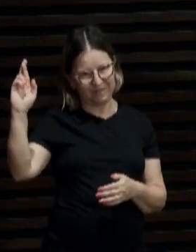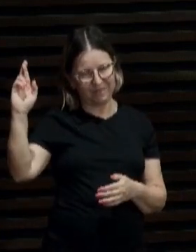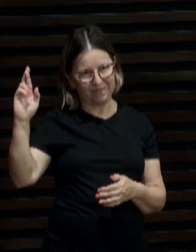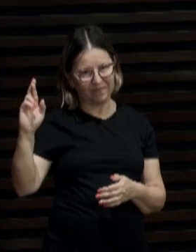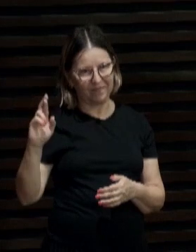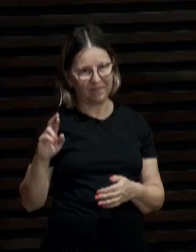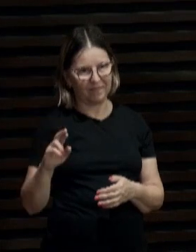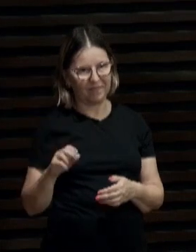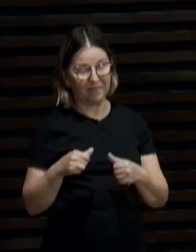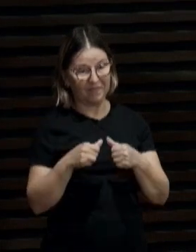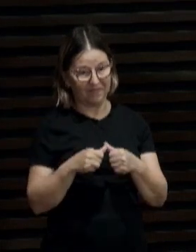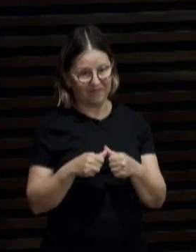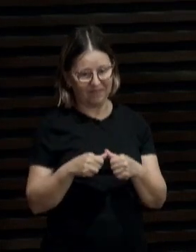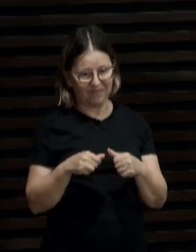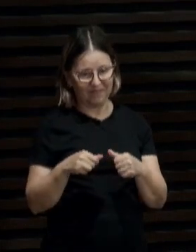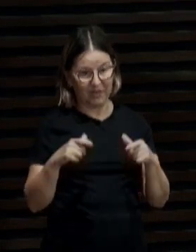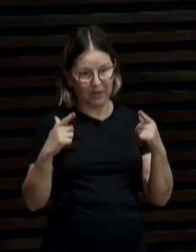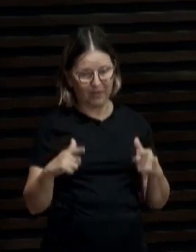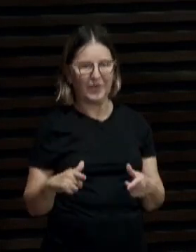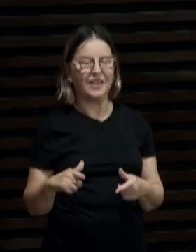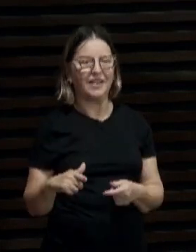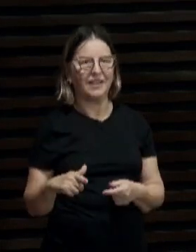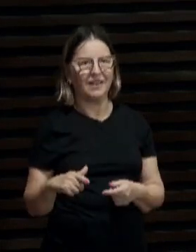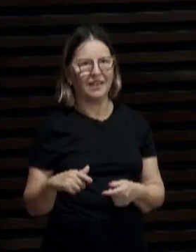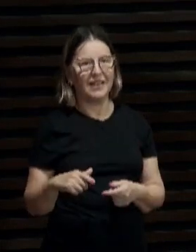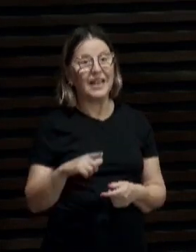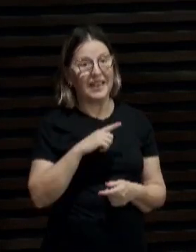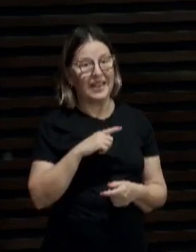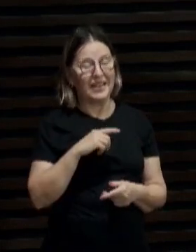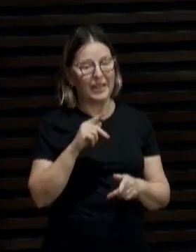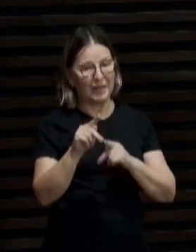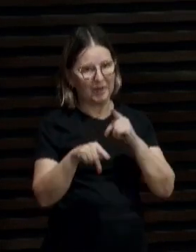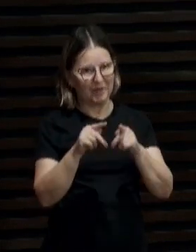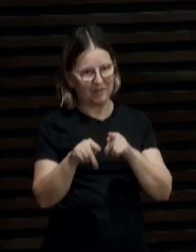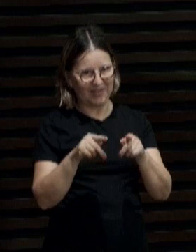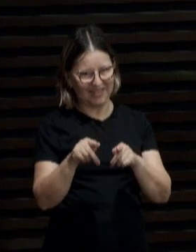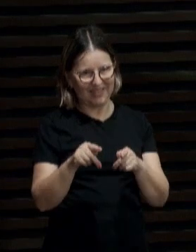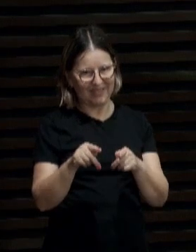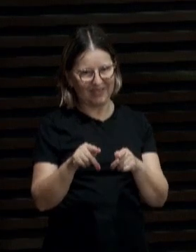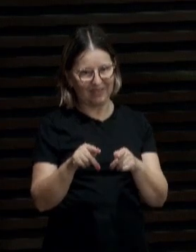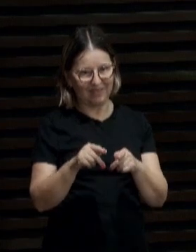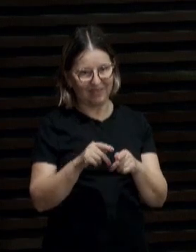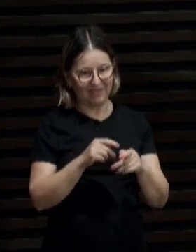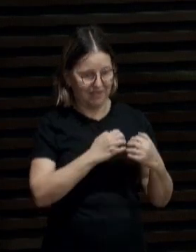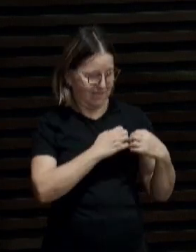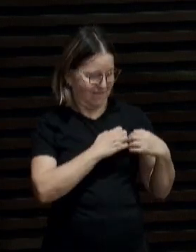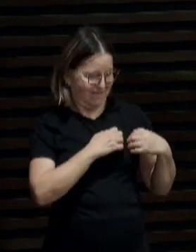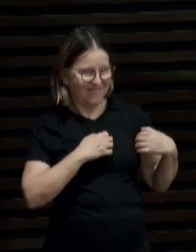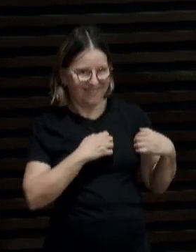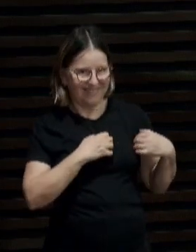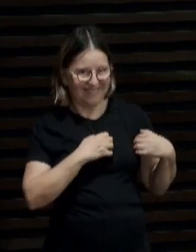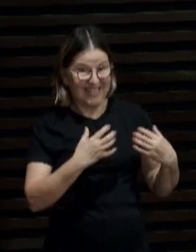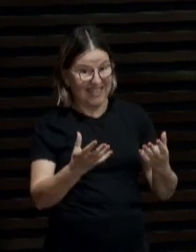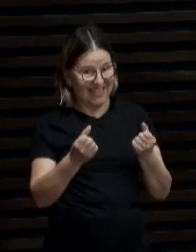Nesse auditório haverá pessoas que irão abrir o seu coração para a palavra,